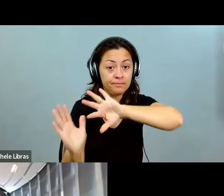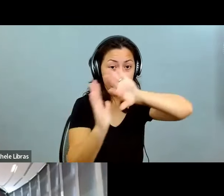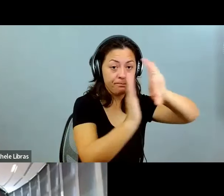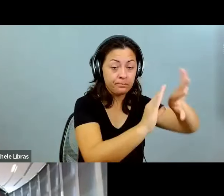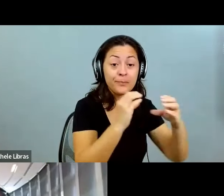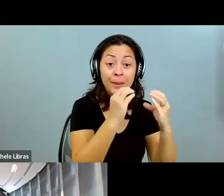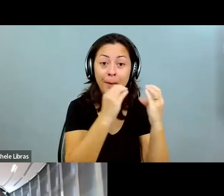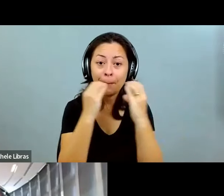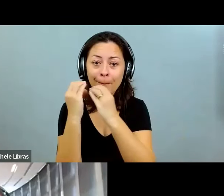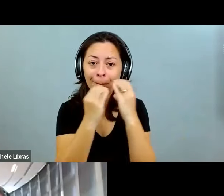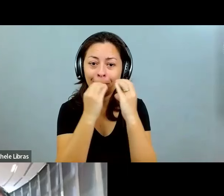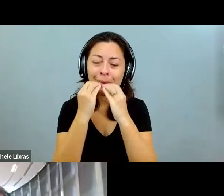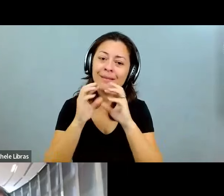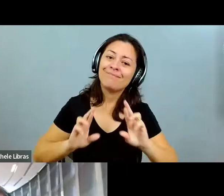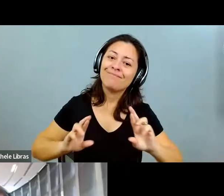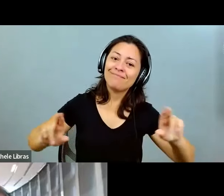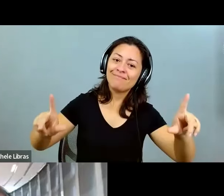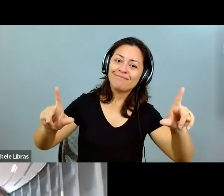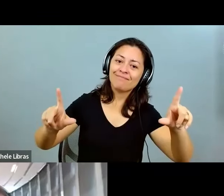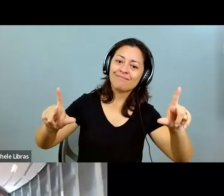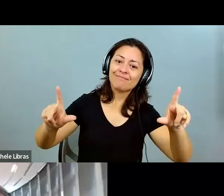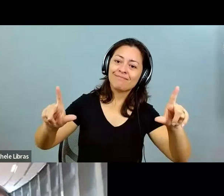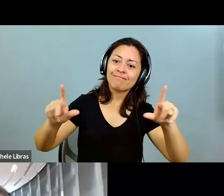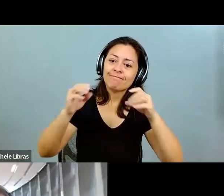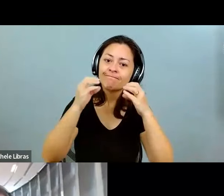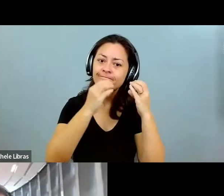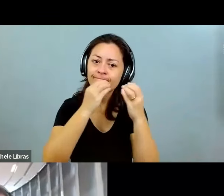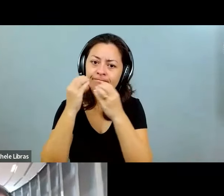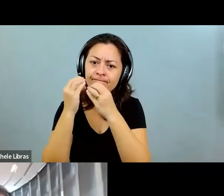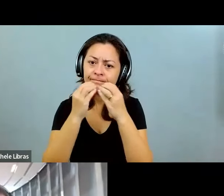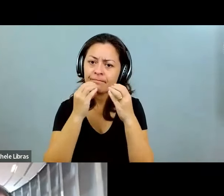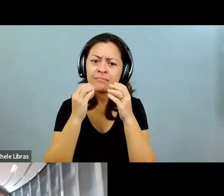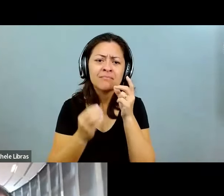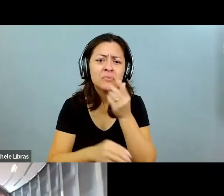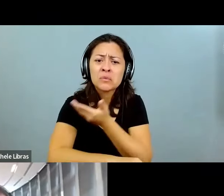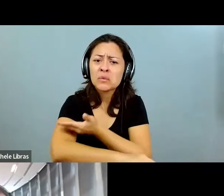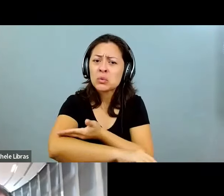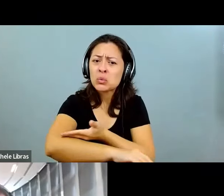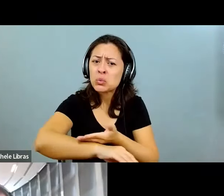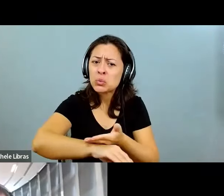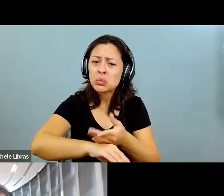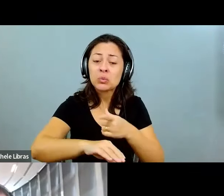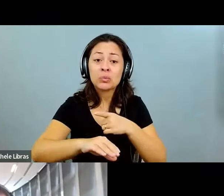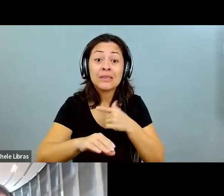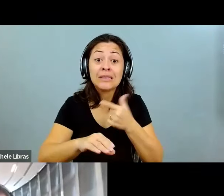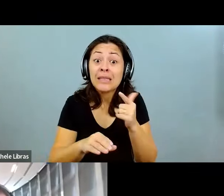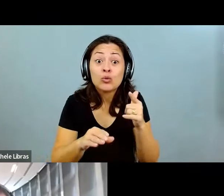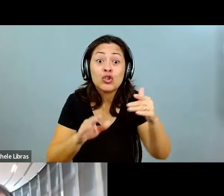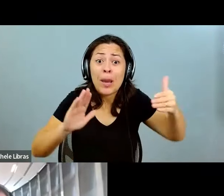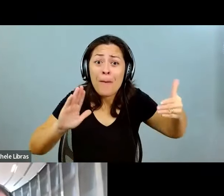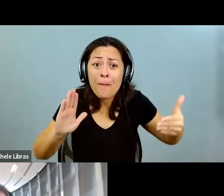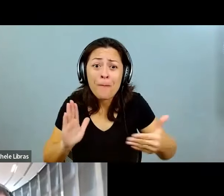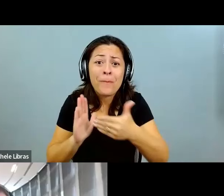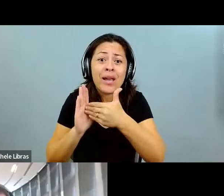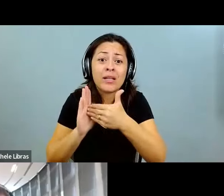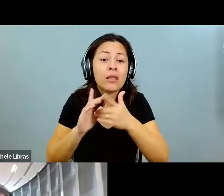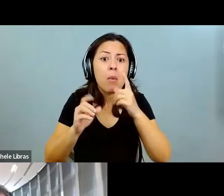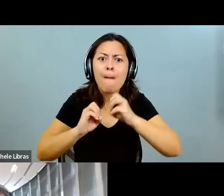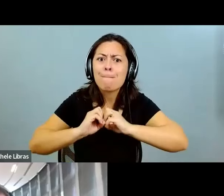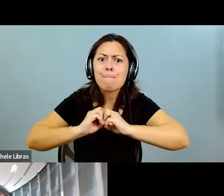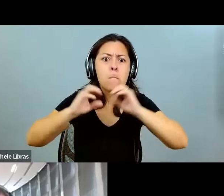o milho sim o milho a gente teve a gente sempre tinha mais de milho Apertada ou quase sem margem aí tivemos o bom do Milho